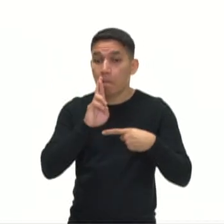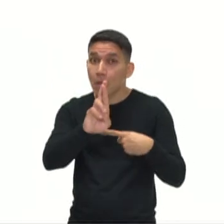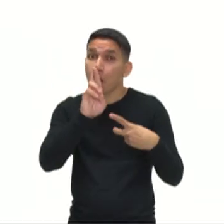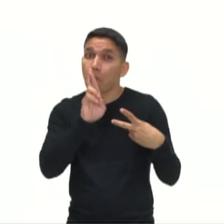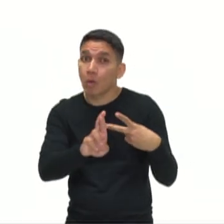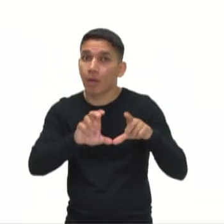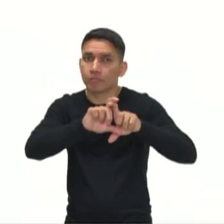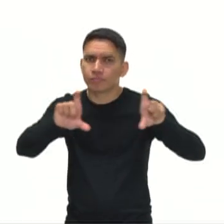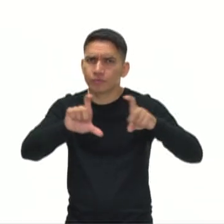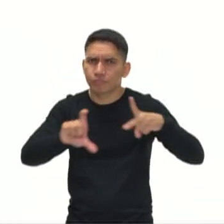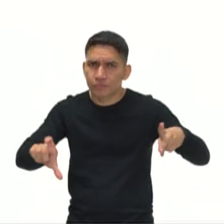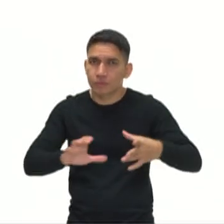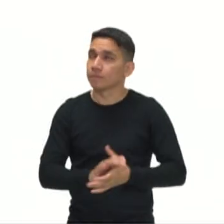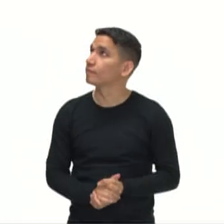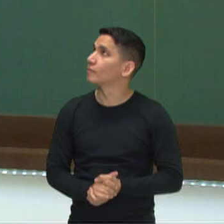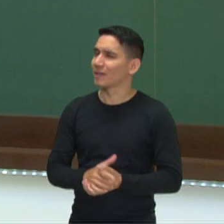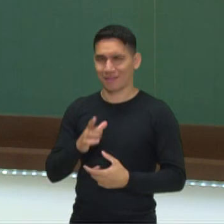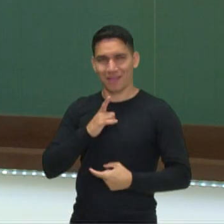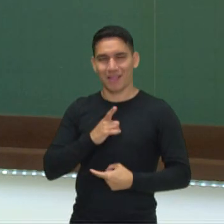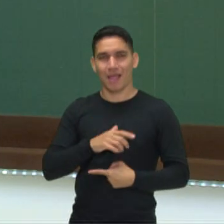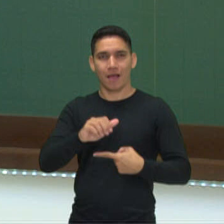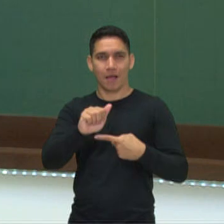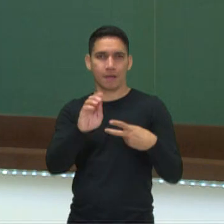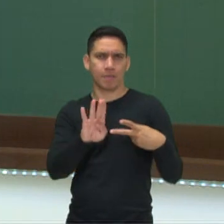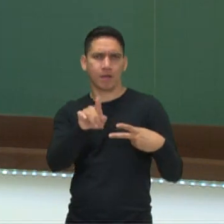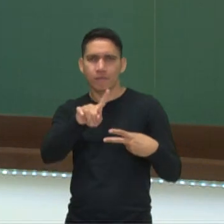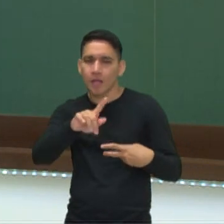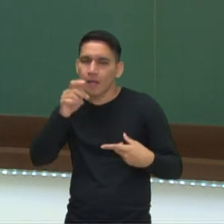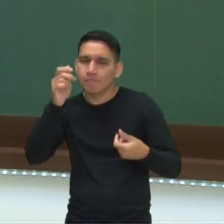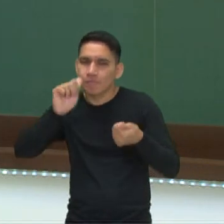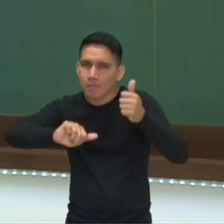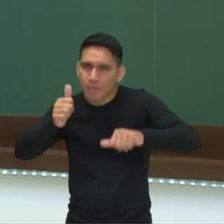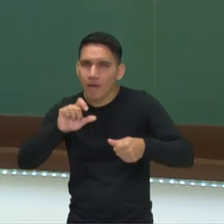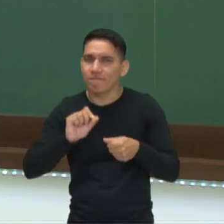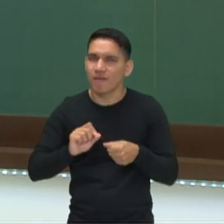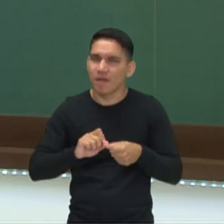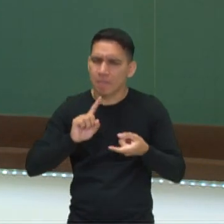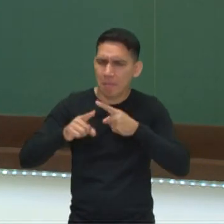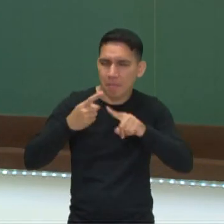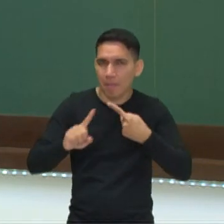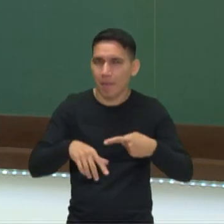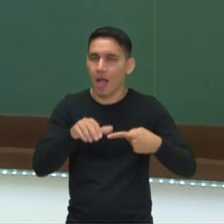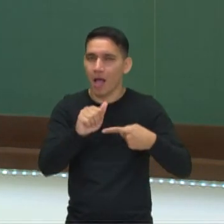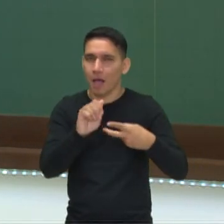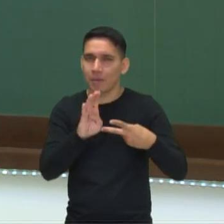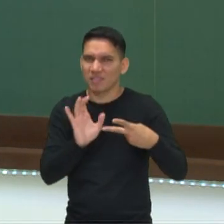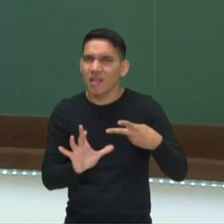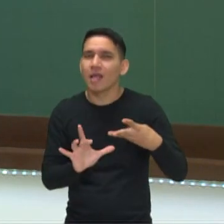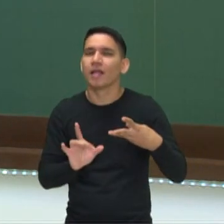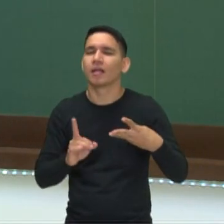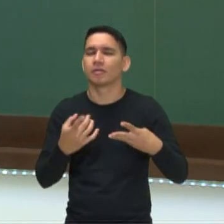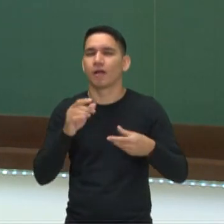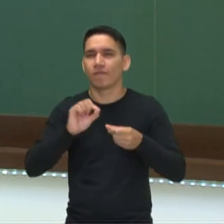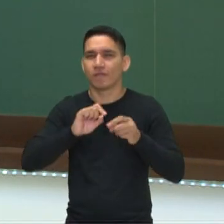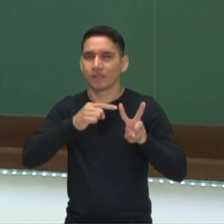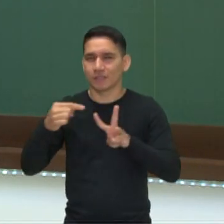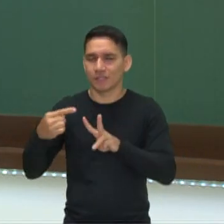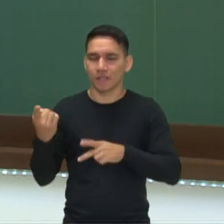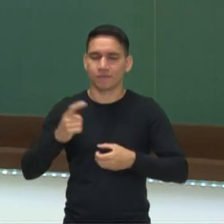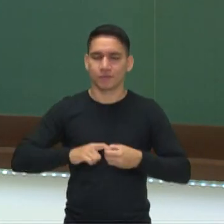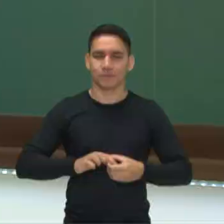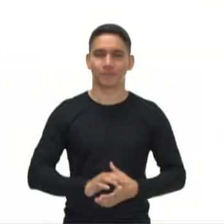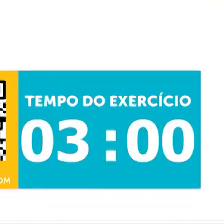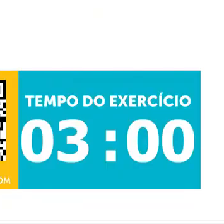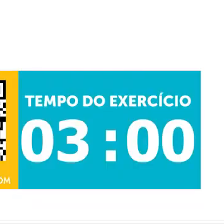das equações abaixo. Tenho duas equações do segundo grau para você brincar um pouquinho. Tira A, B e C, usa Bhaskara e resolve, tá bom? Já